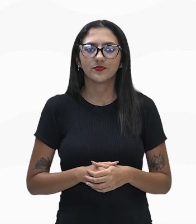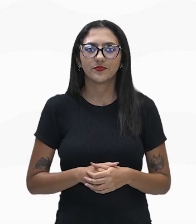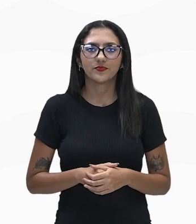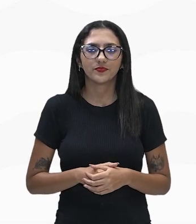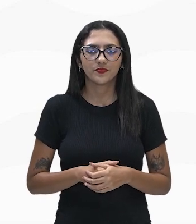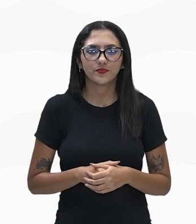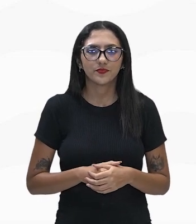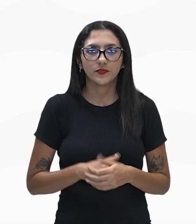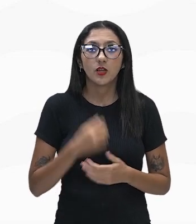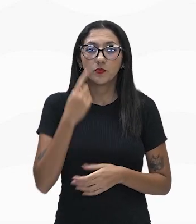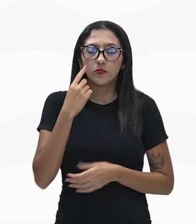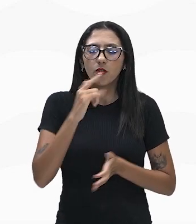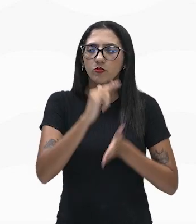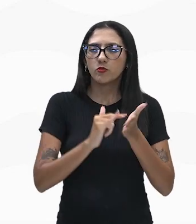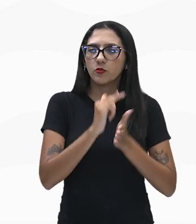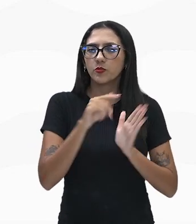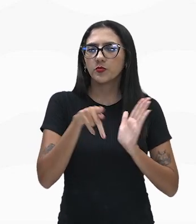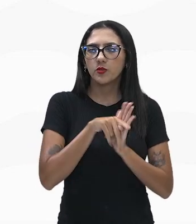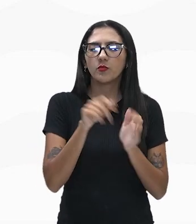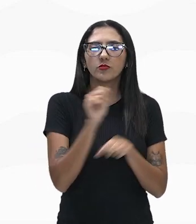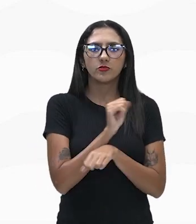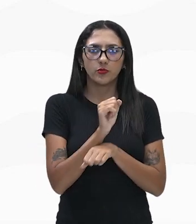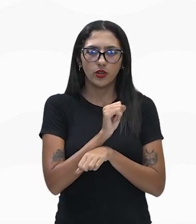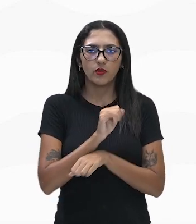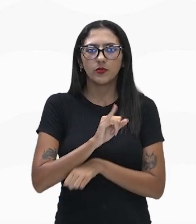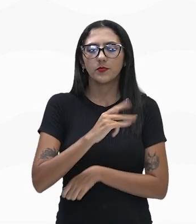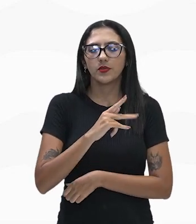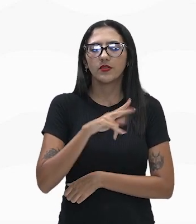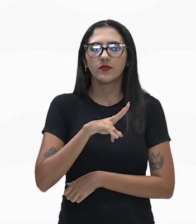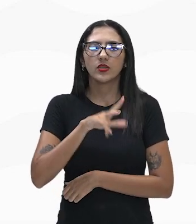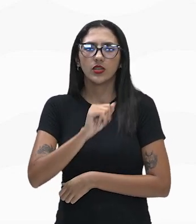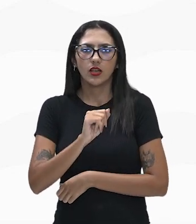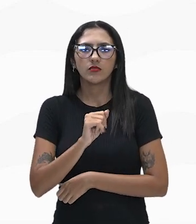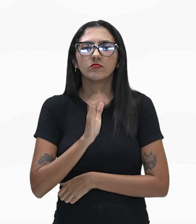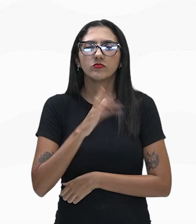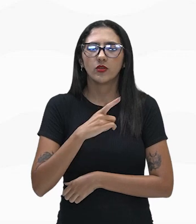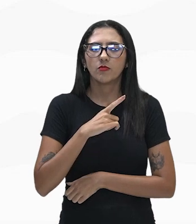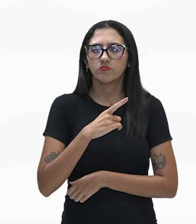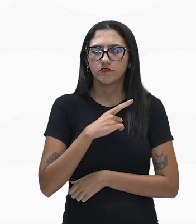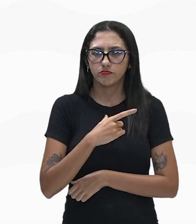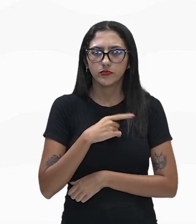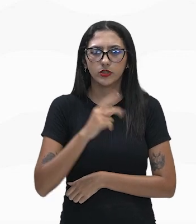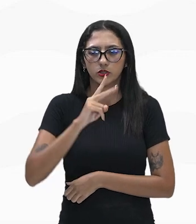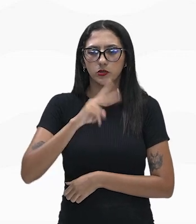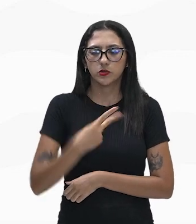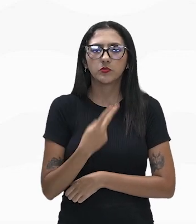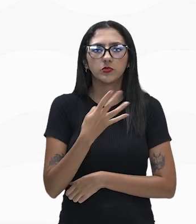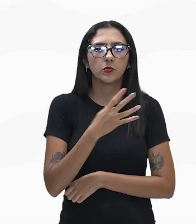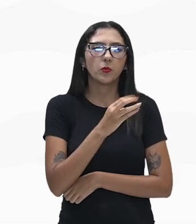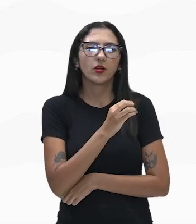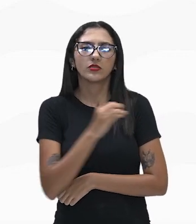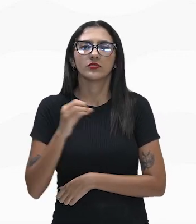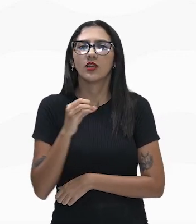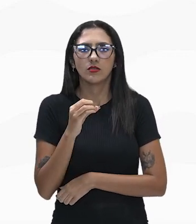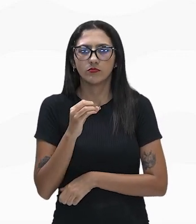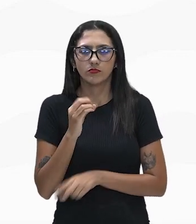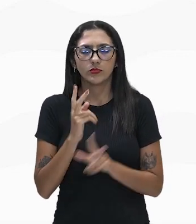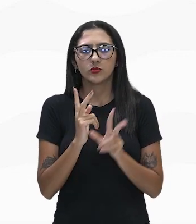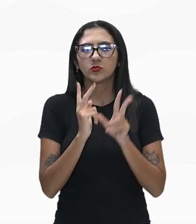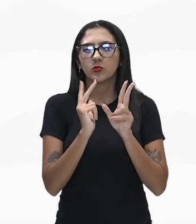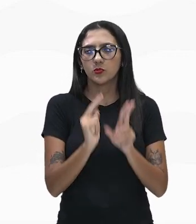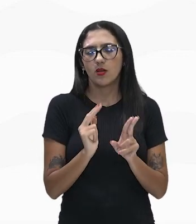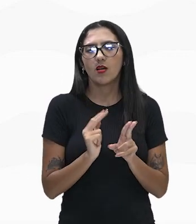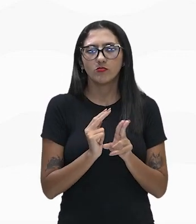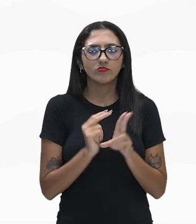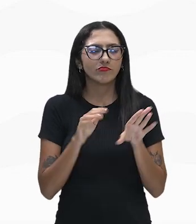Tá? O IPVA a gente vai manter o mesmo valor dos 2.400 porque ele está simulando com o mesmo valor dos